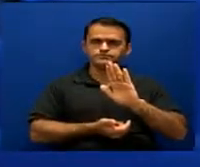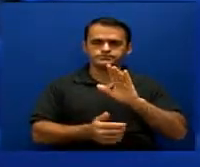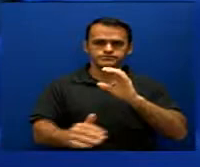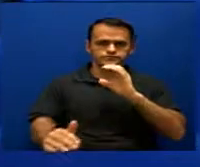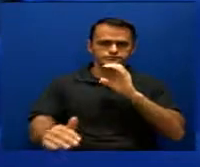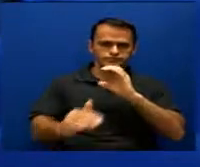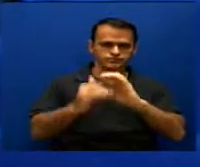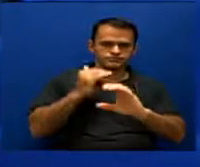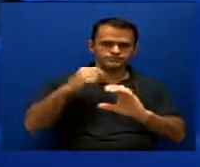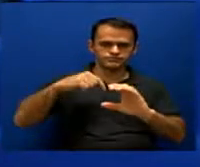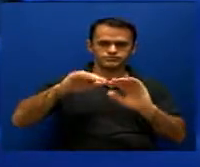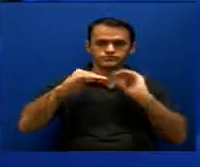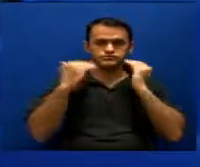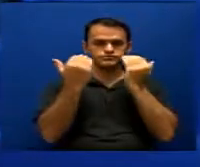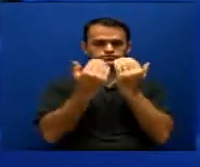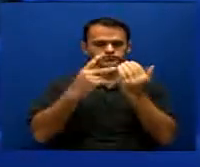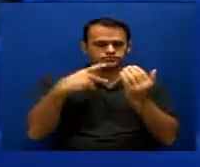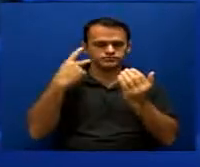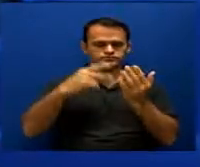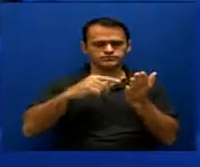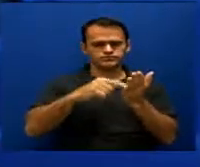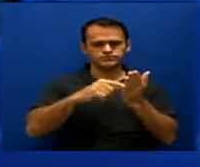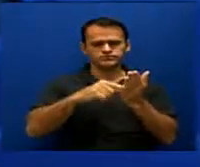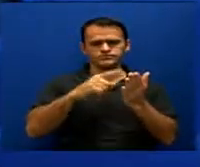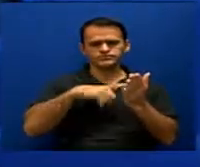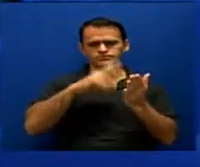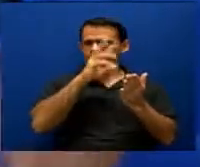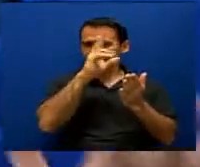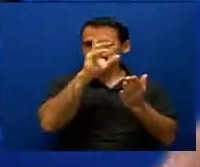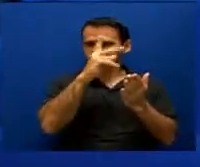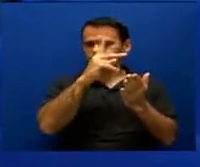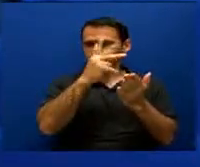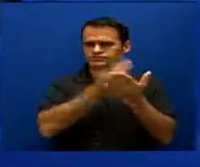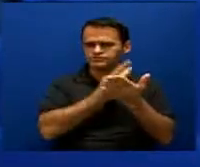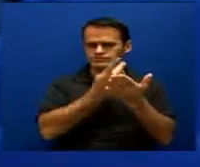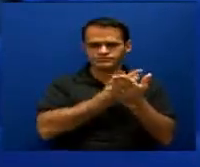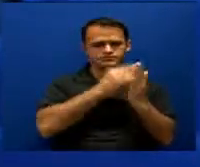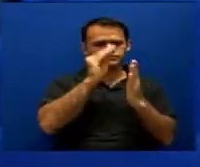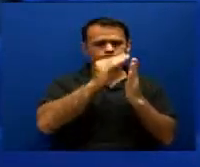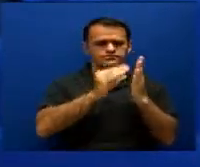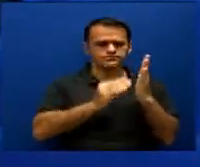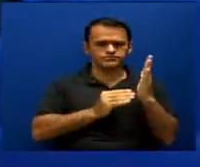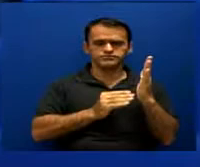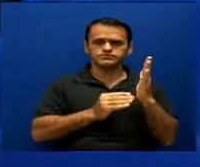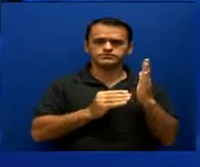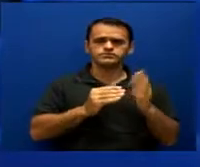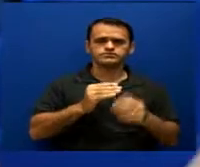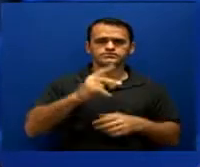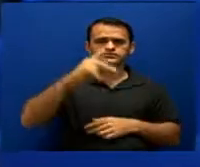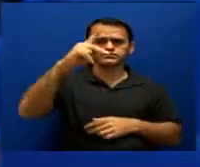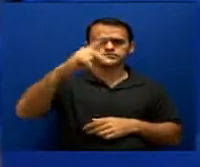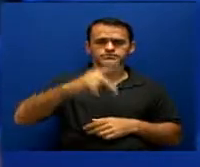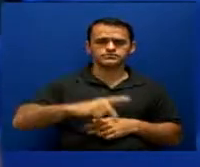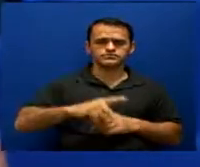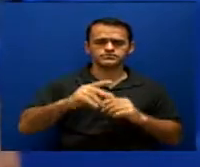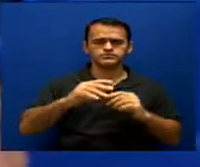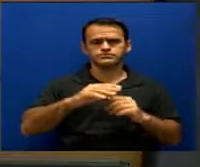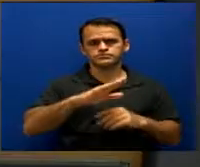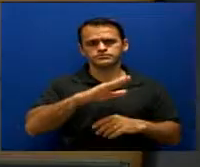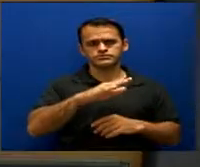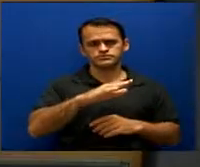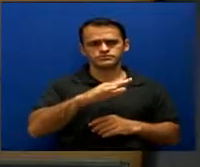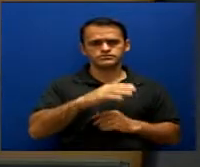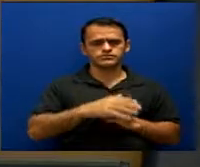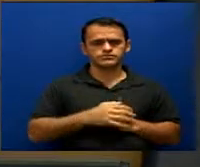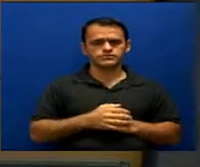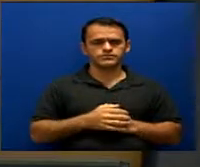falhas e não foi apresentado, não sei se a mesa daí, o presidente da casa, não sei se tem Vereadora algum. Fernanda, você me permite só